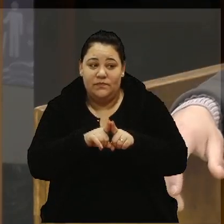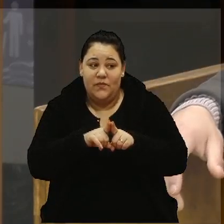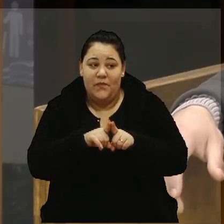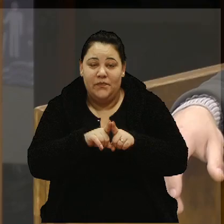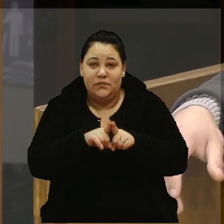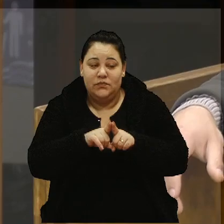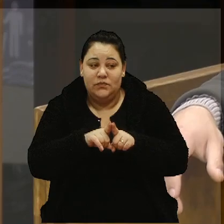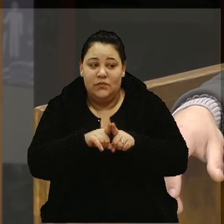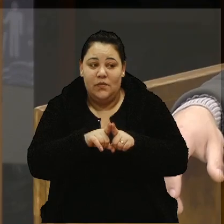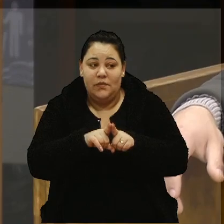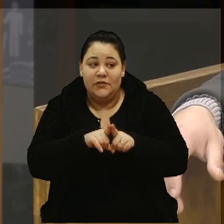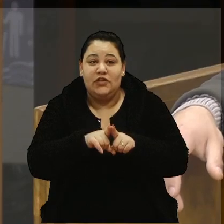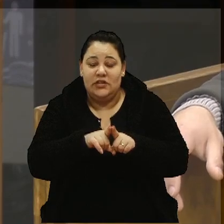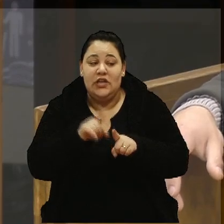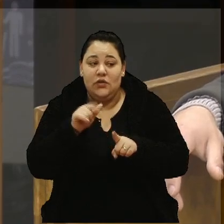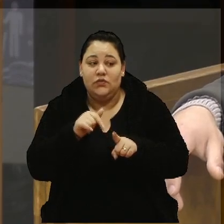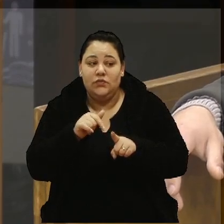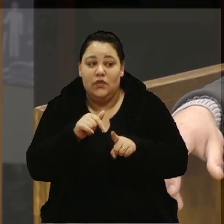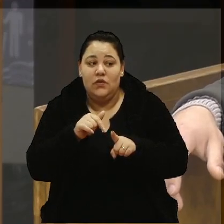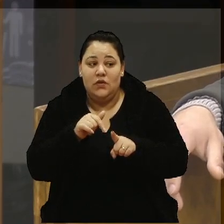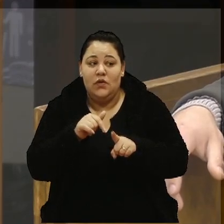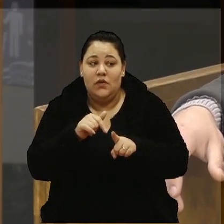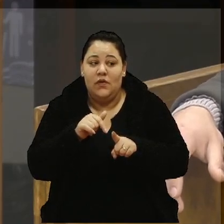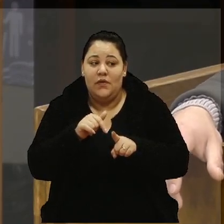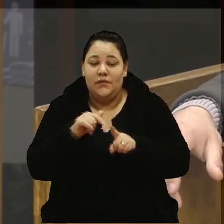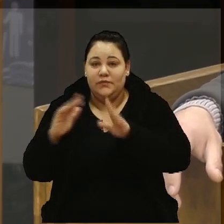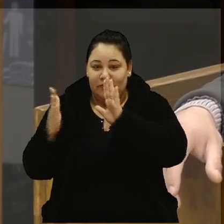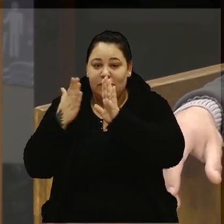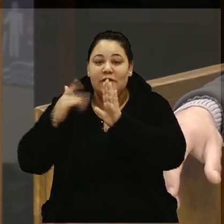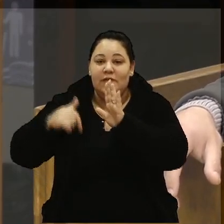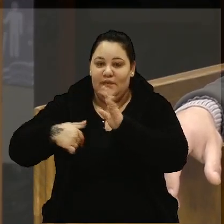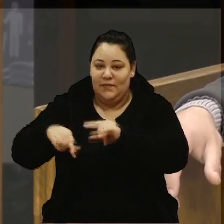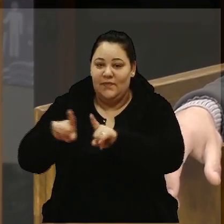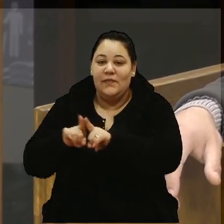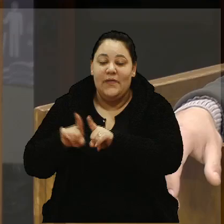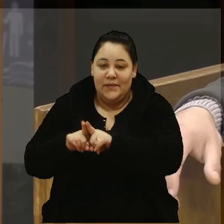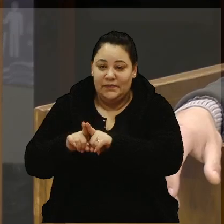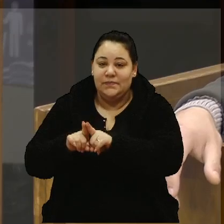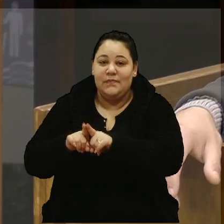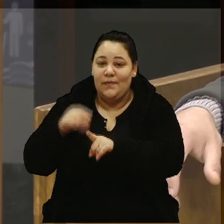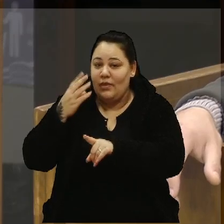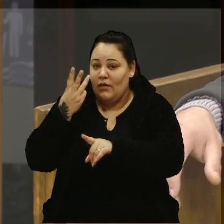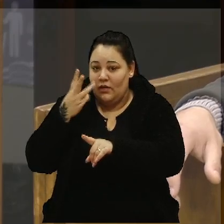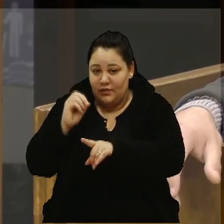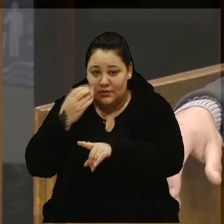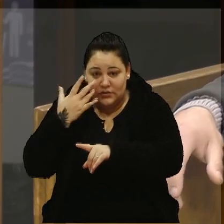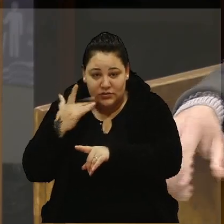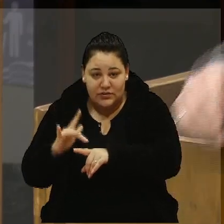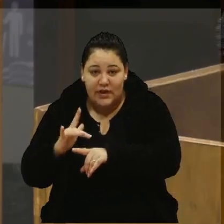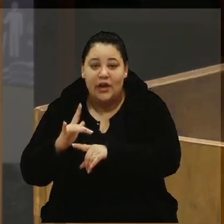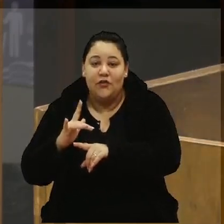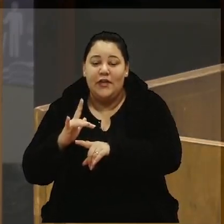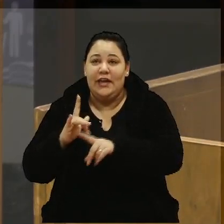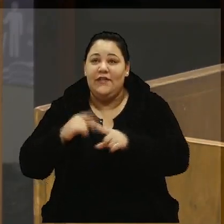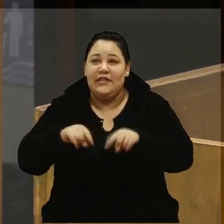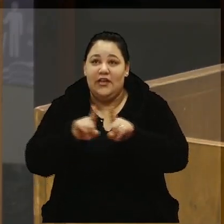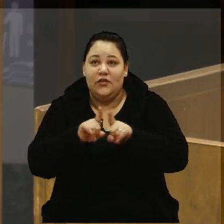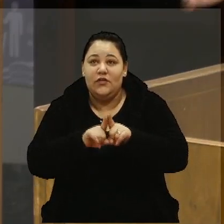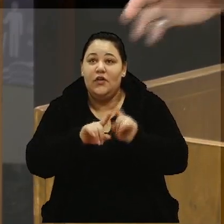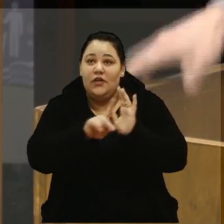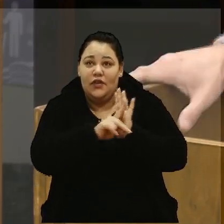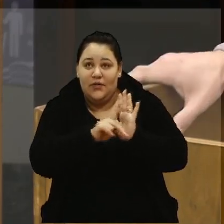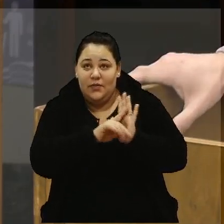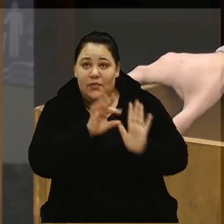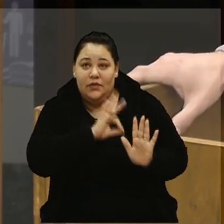uma autorização. Eu já passei por isso agora, faz questão de 30 dias, e que a própria brigada, ao